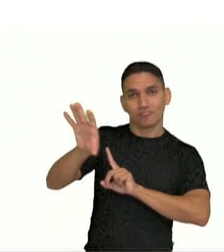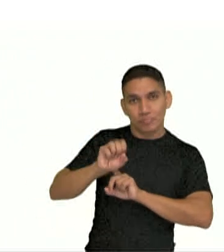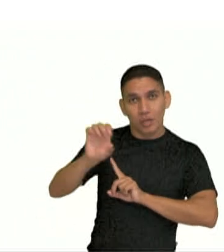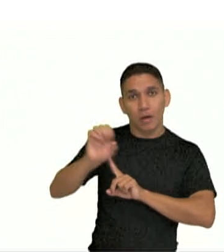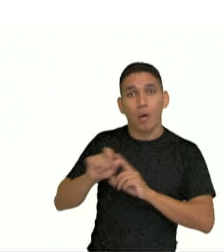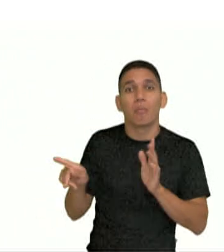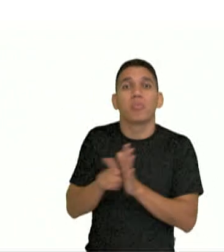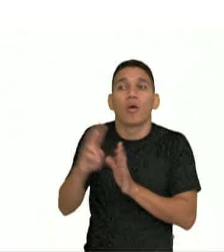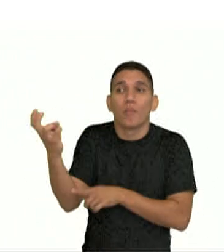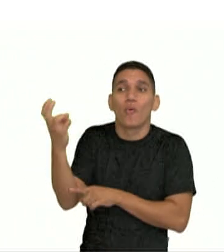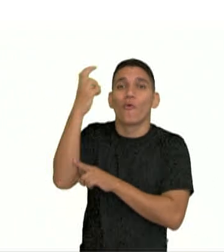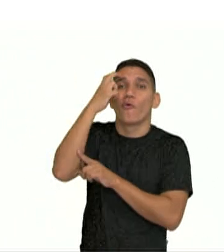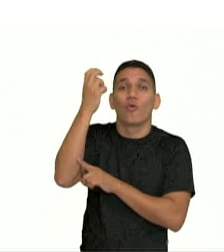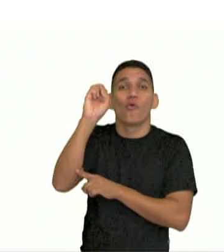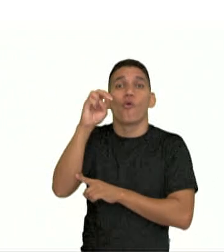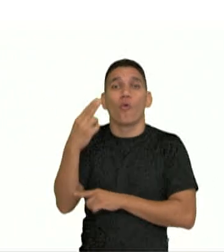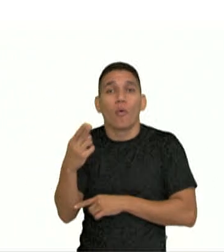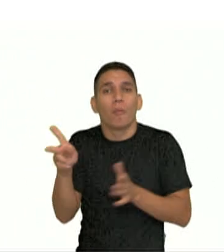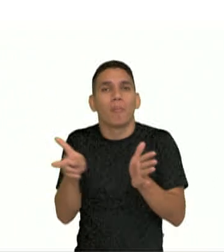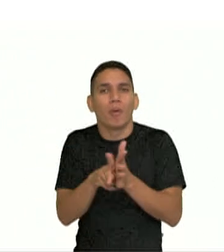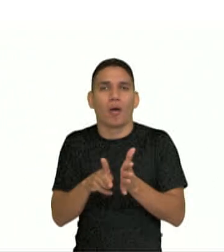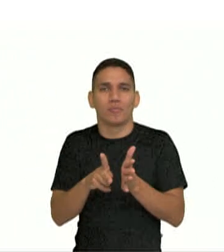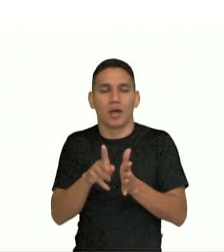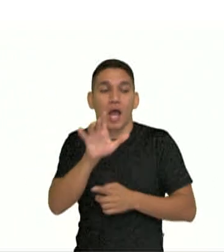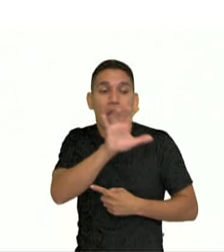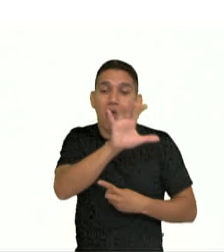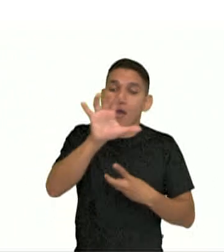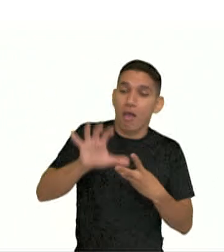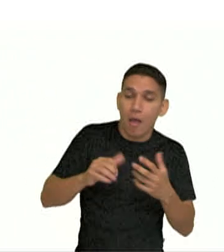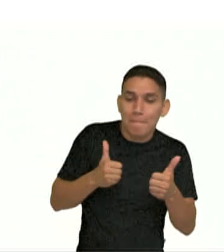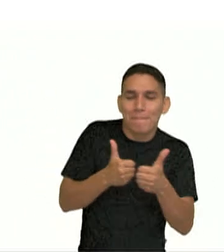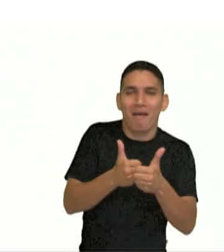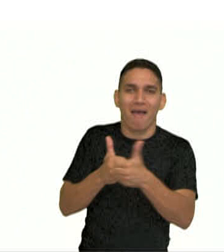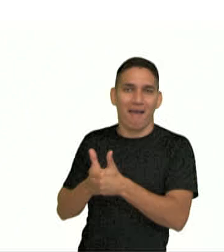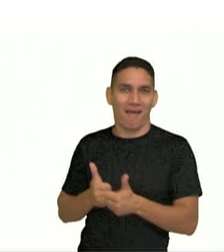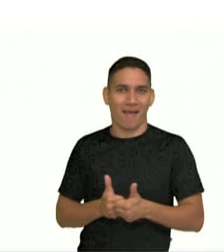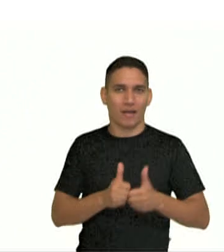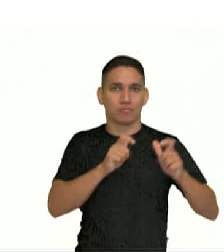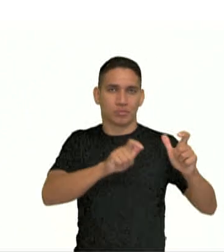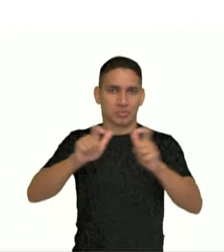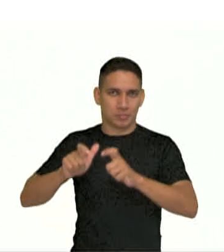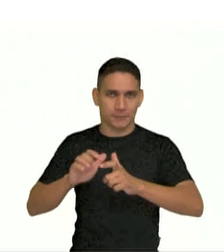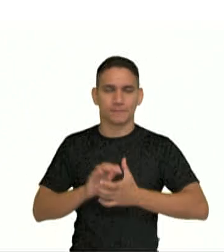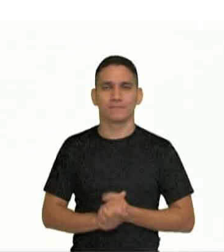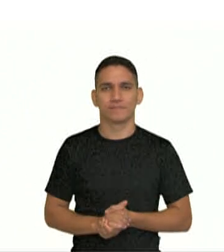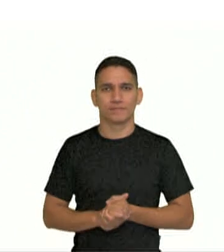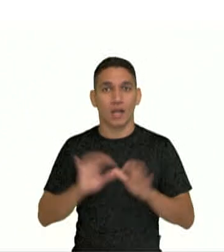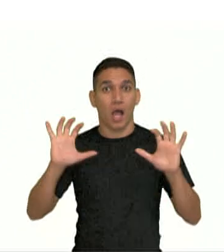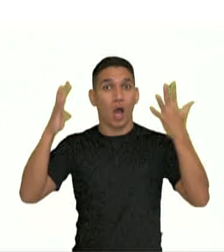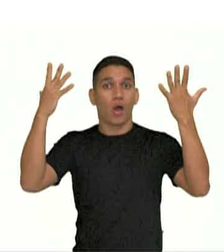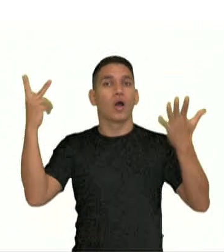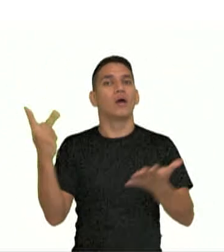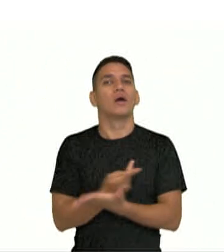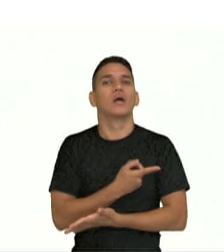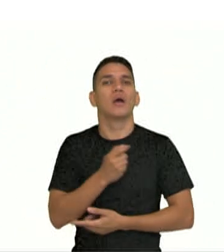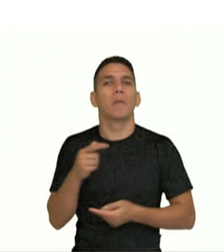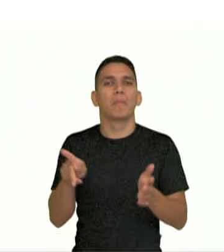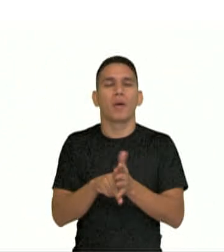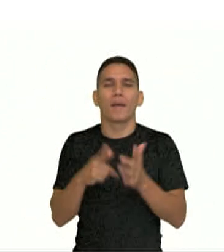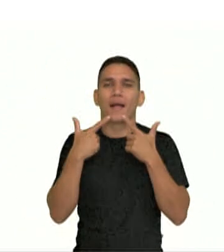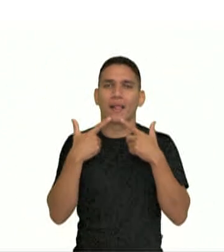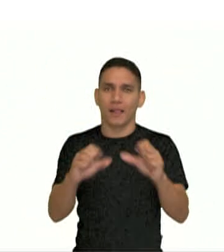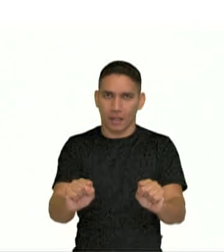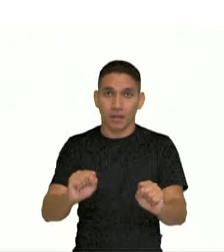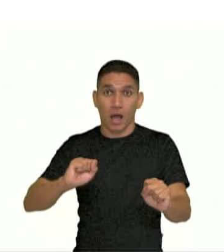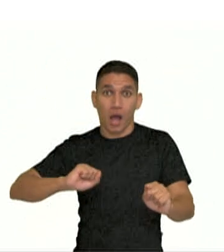de cultura ou pela proximidade geográfica com regiões. É um fenômeno linguístico que